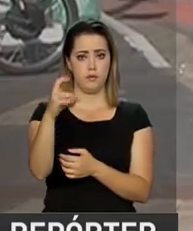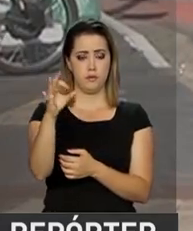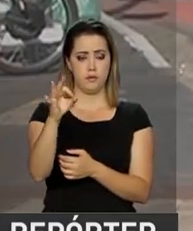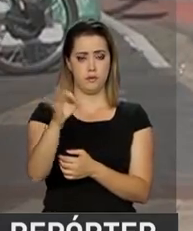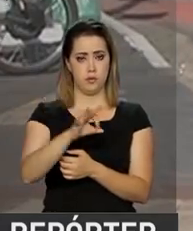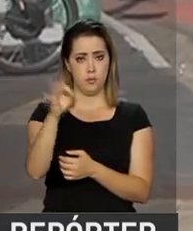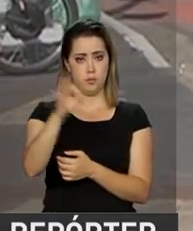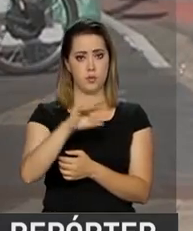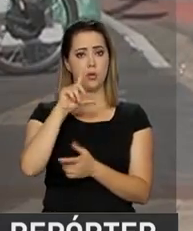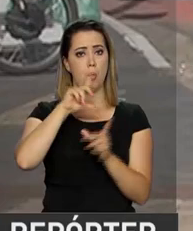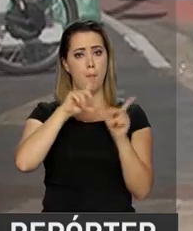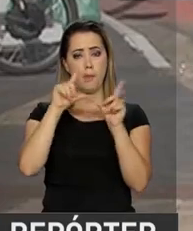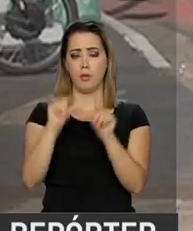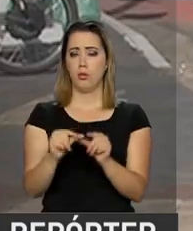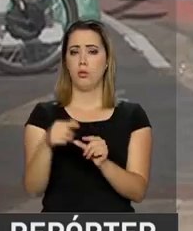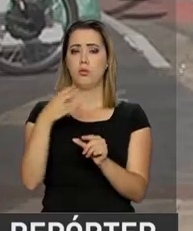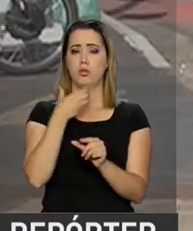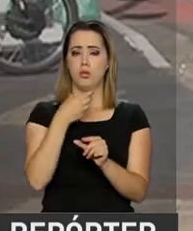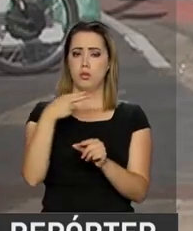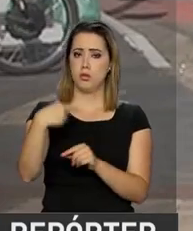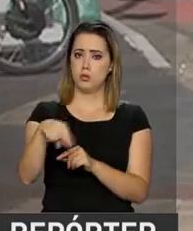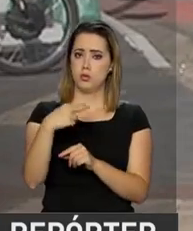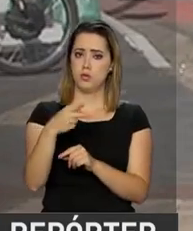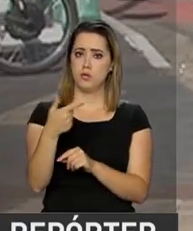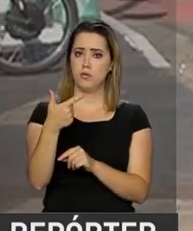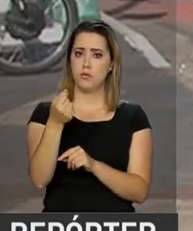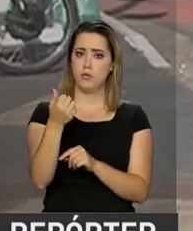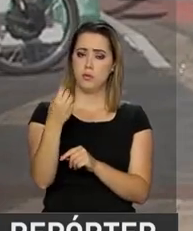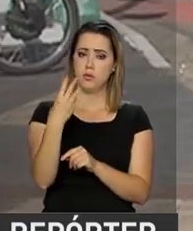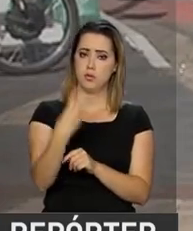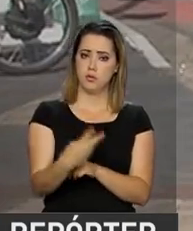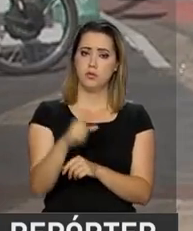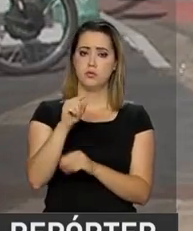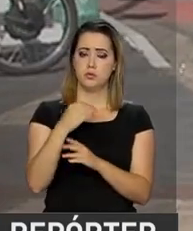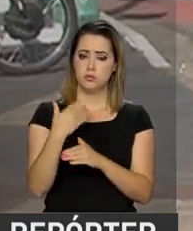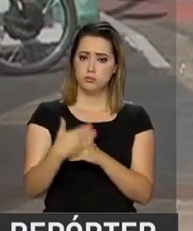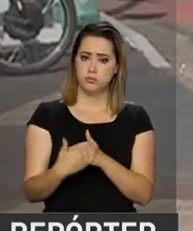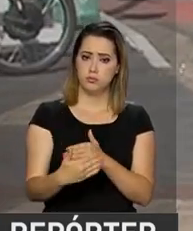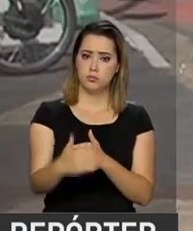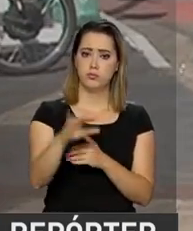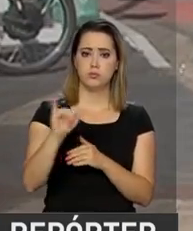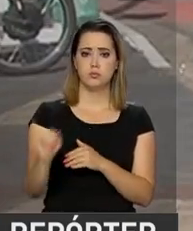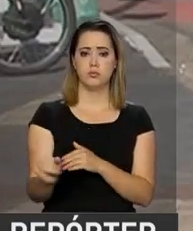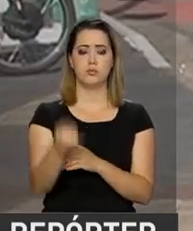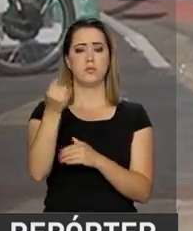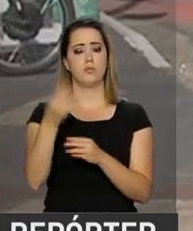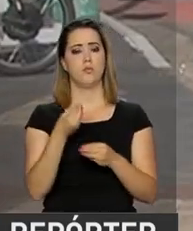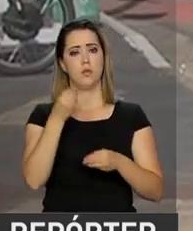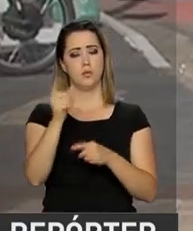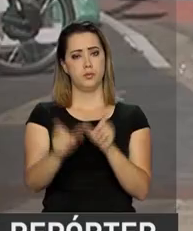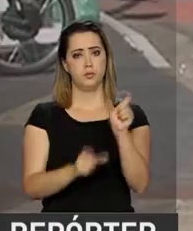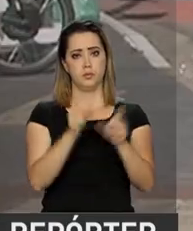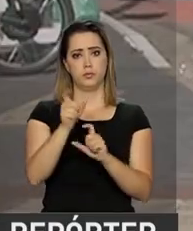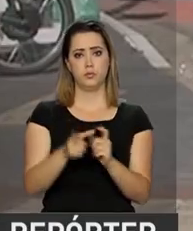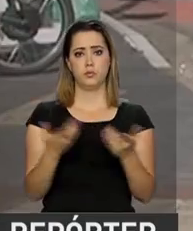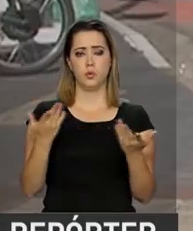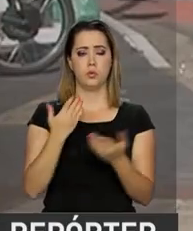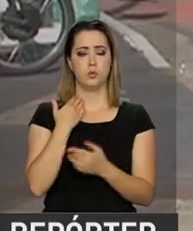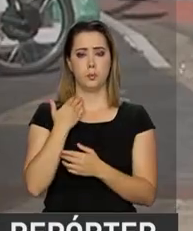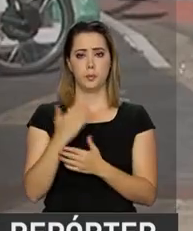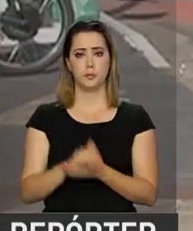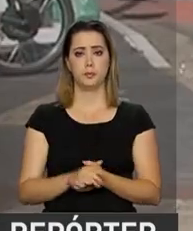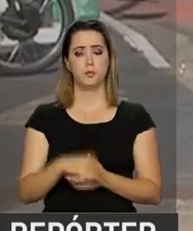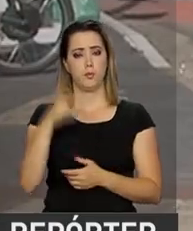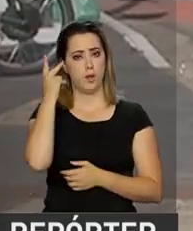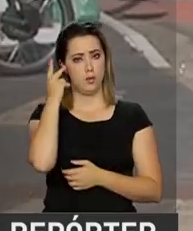novembro de 2013 e abre caminho para manter a diminuição gradual dos juros ao consumidor praticados pelos bancos